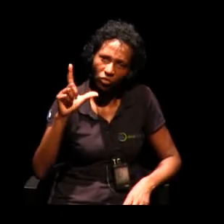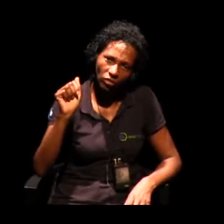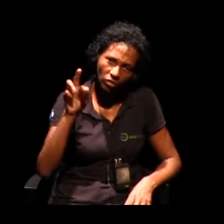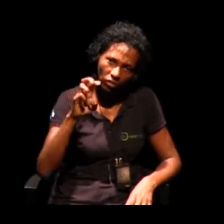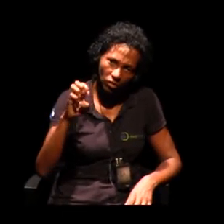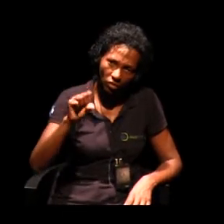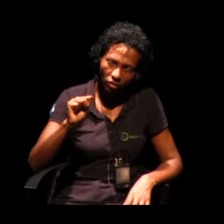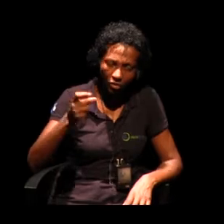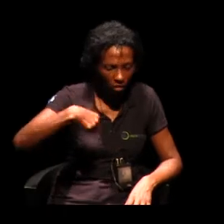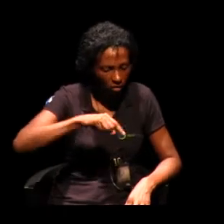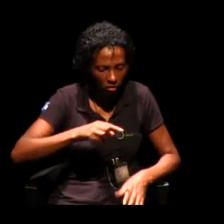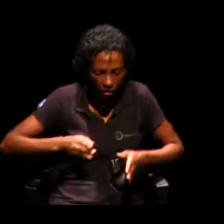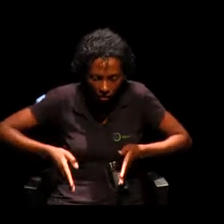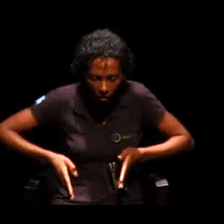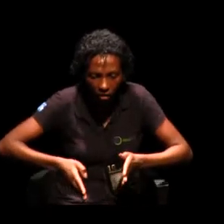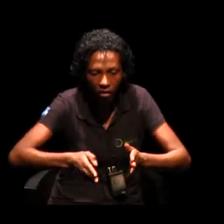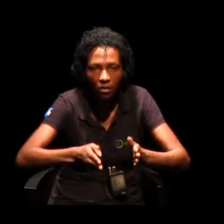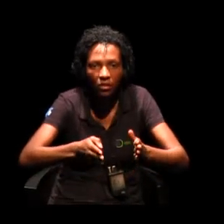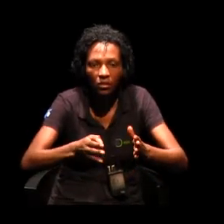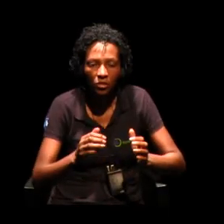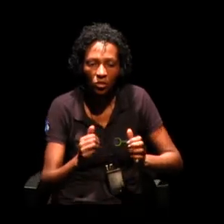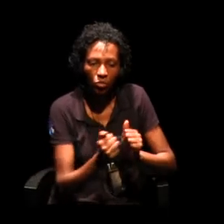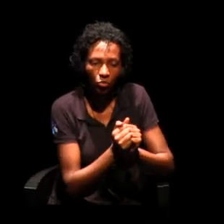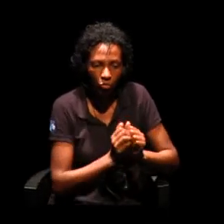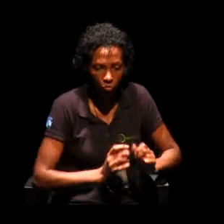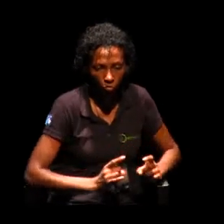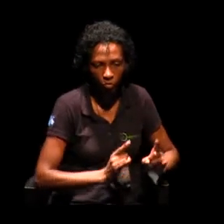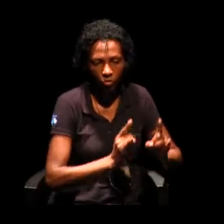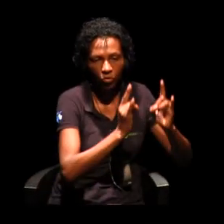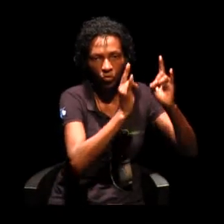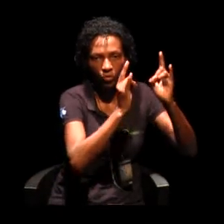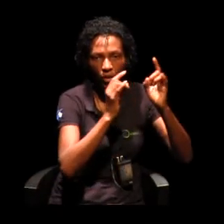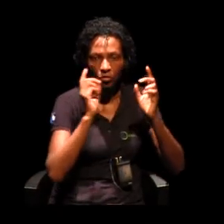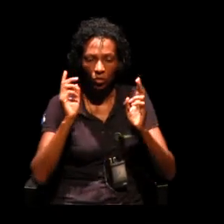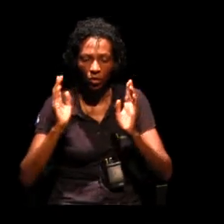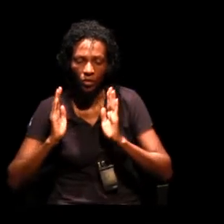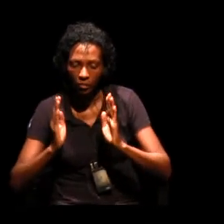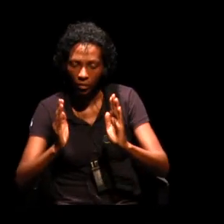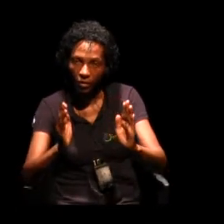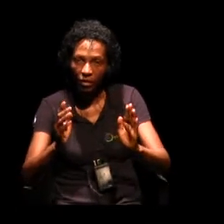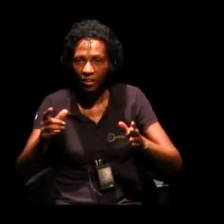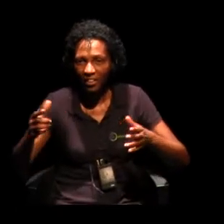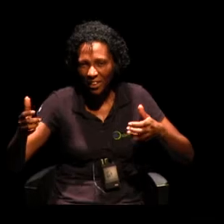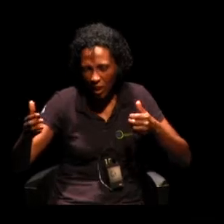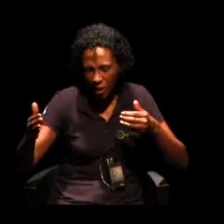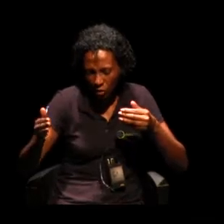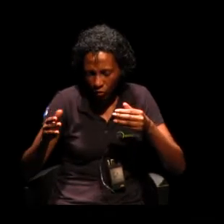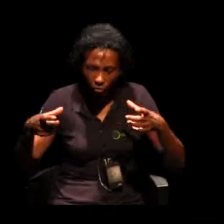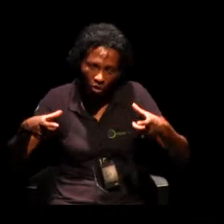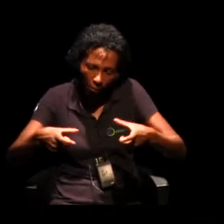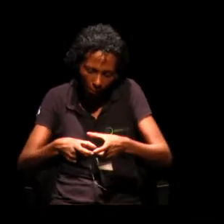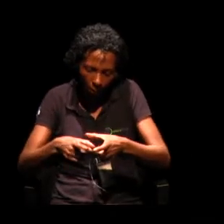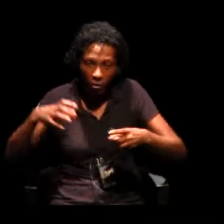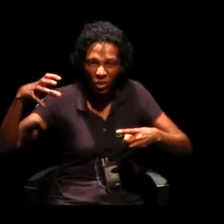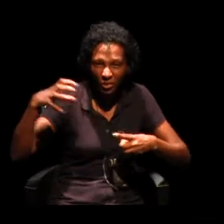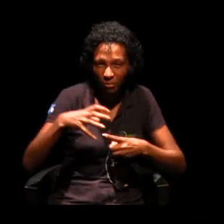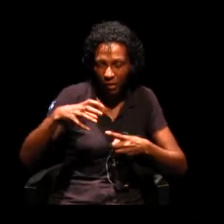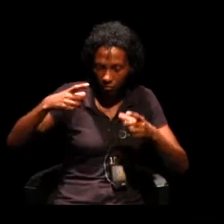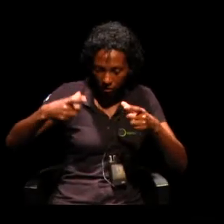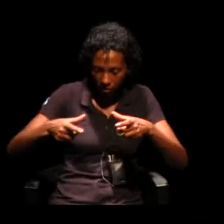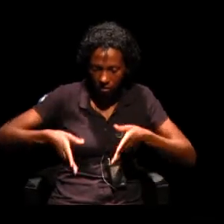Então nós fizemos a passagem junto aos prédios paralelos, então houve um